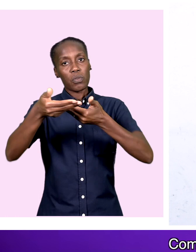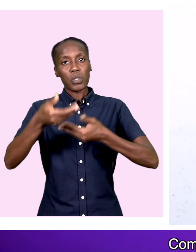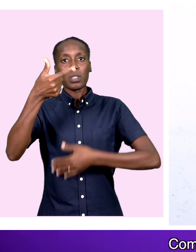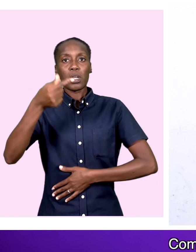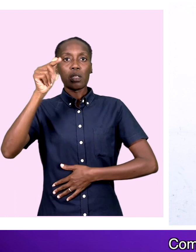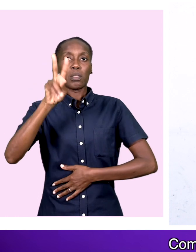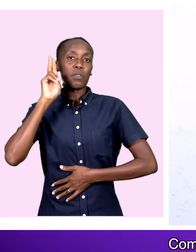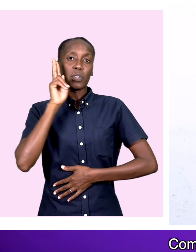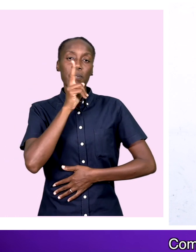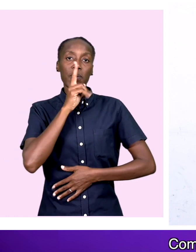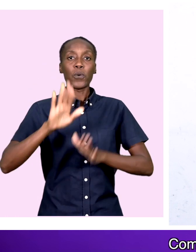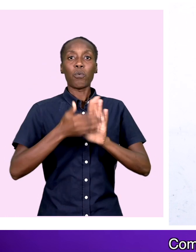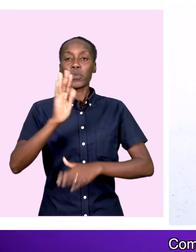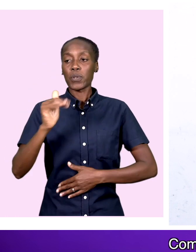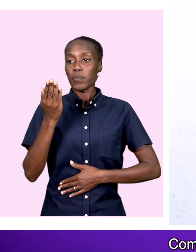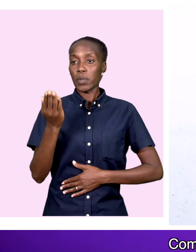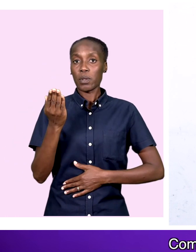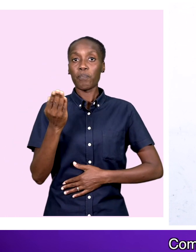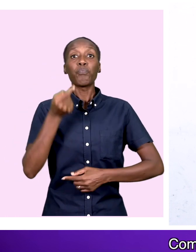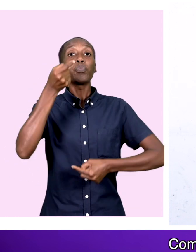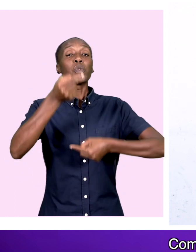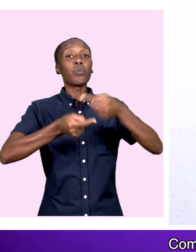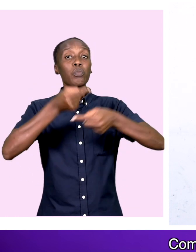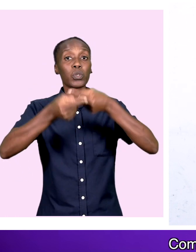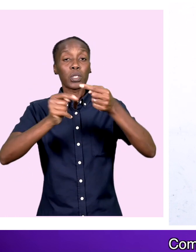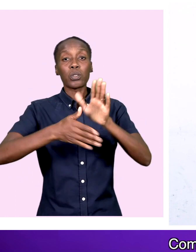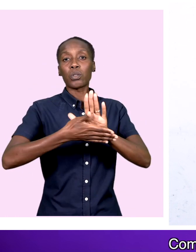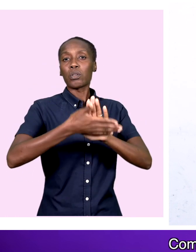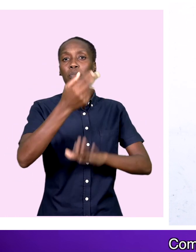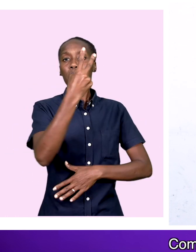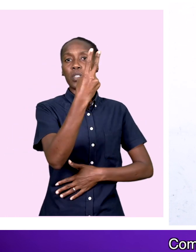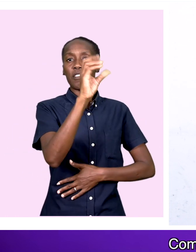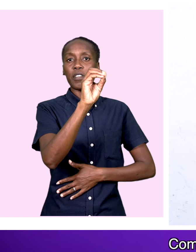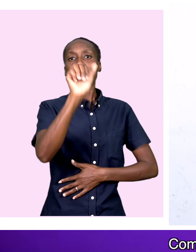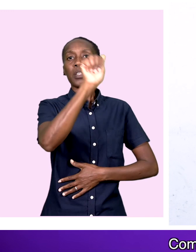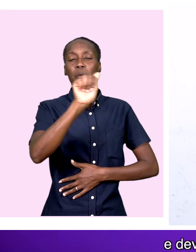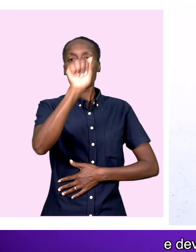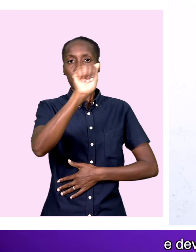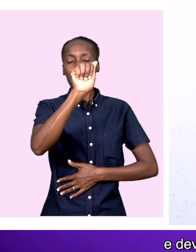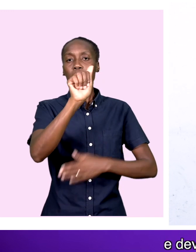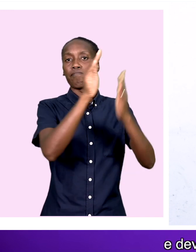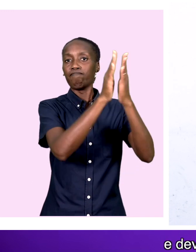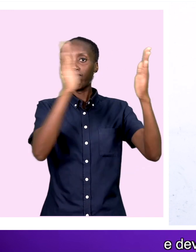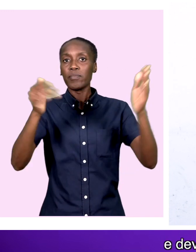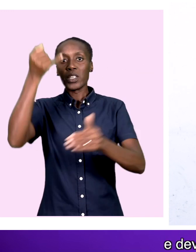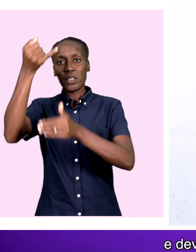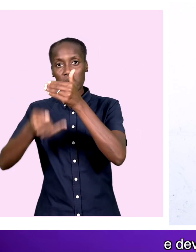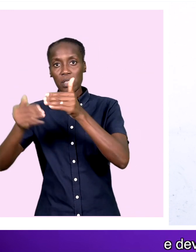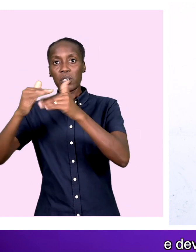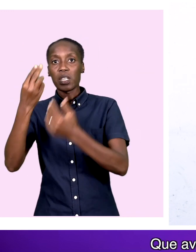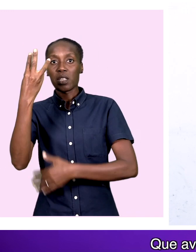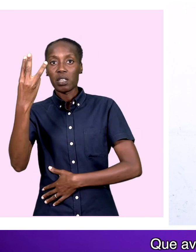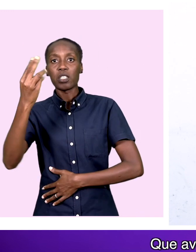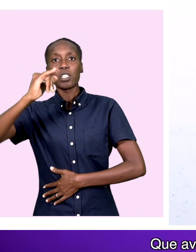Surdo. Começando contigo, Lígia. O processo iniciou a 20 de abril passado e deve terminar a 3 de